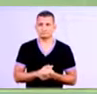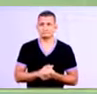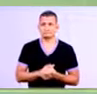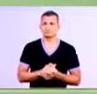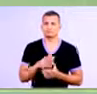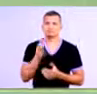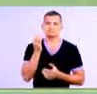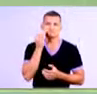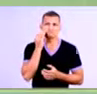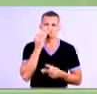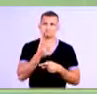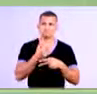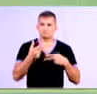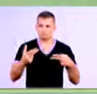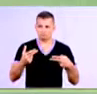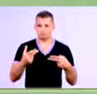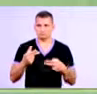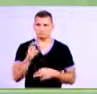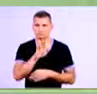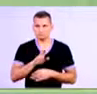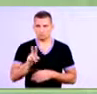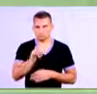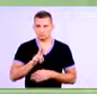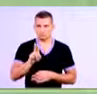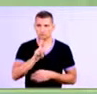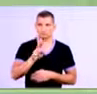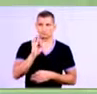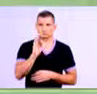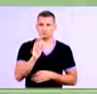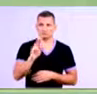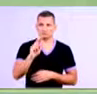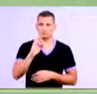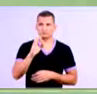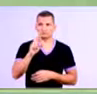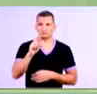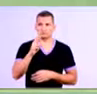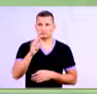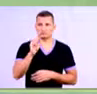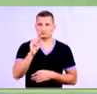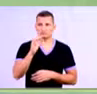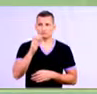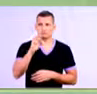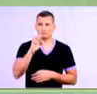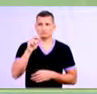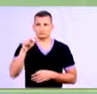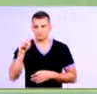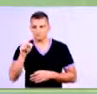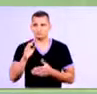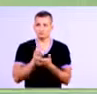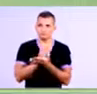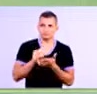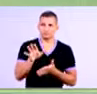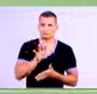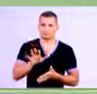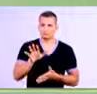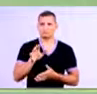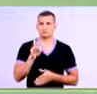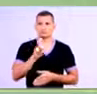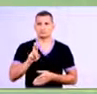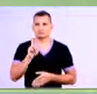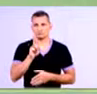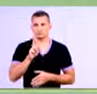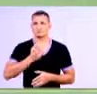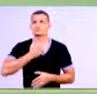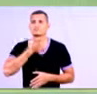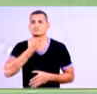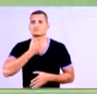e interfaces que usam touchscreen. Algumas interfaces que utilizam reconhecimento de voz, como foi o exemplo que a